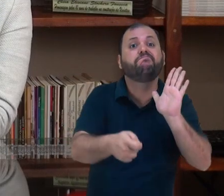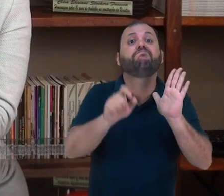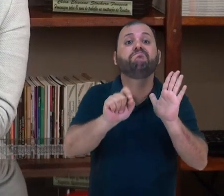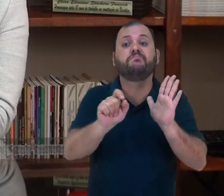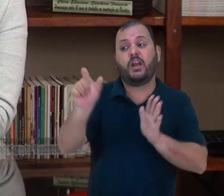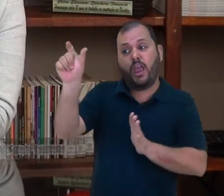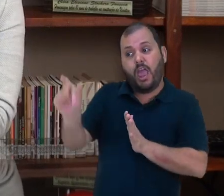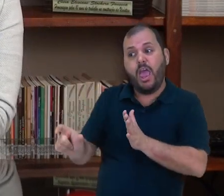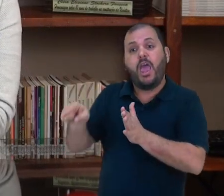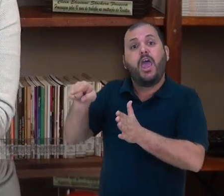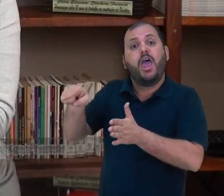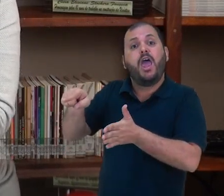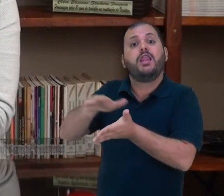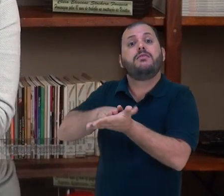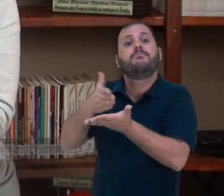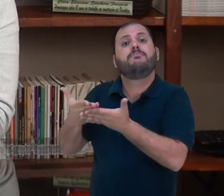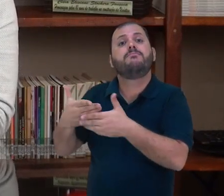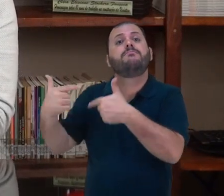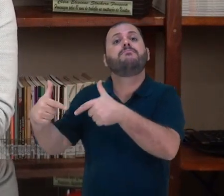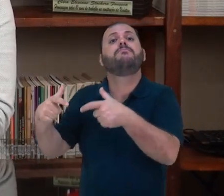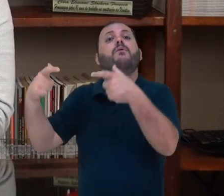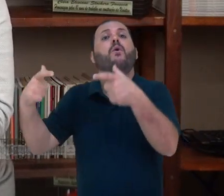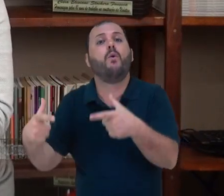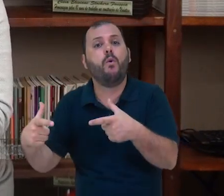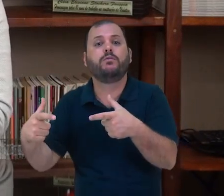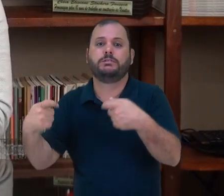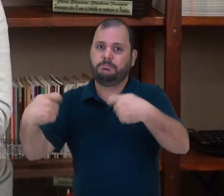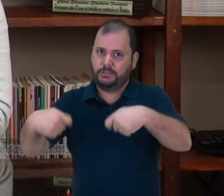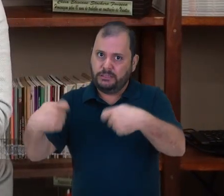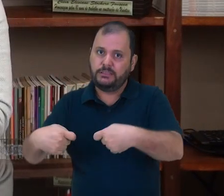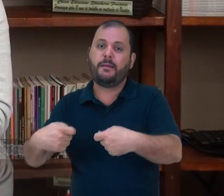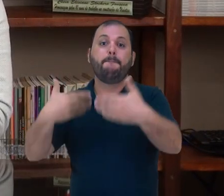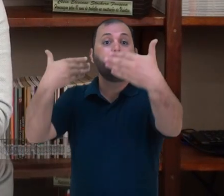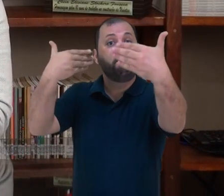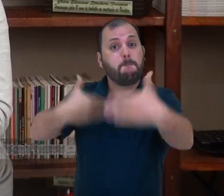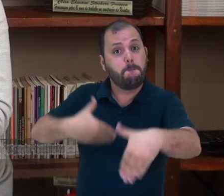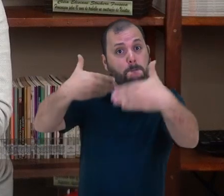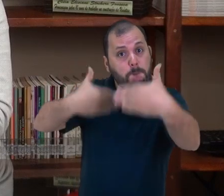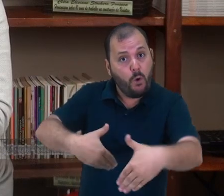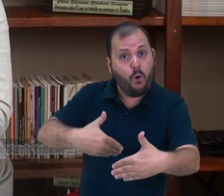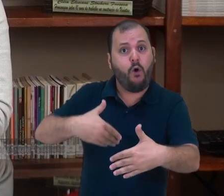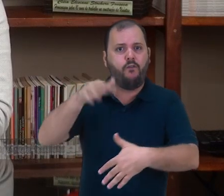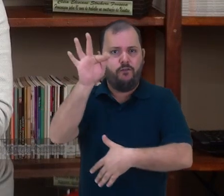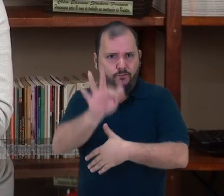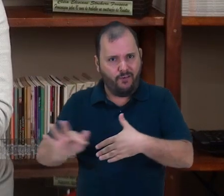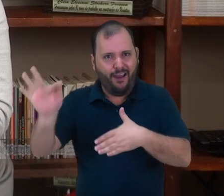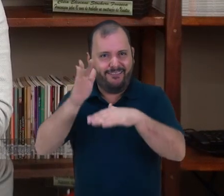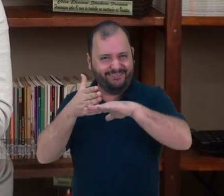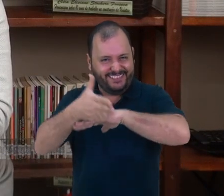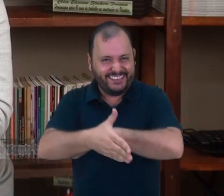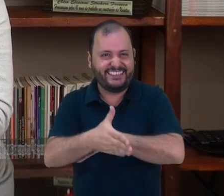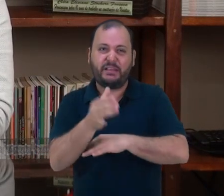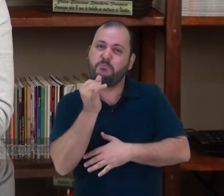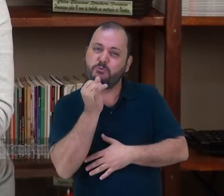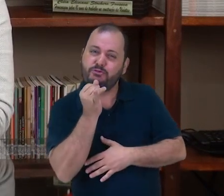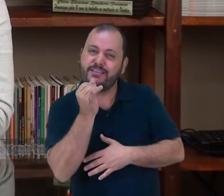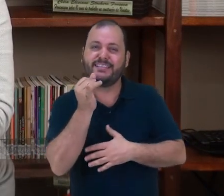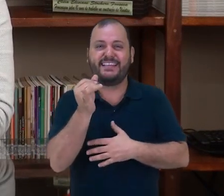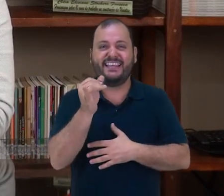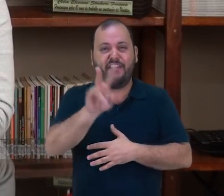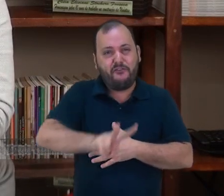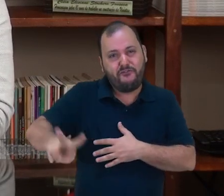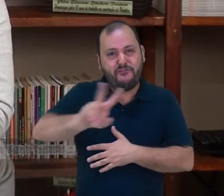nos processos seletivos para os cursos na instituição de ensino, nas